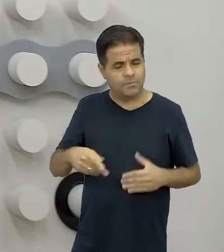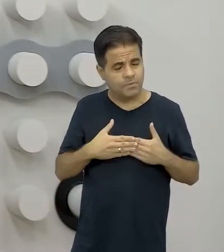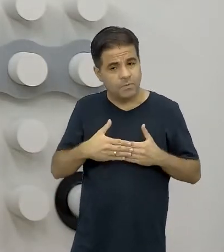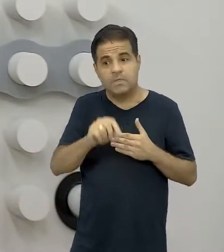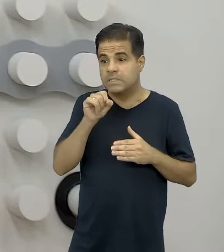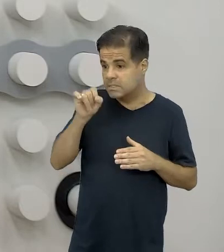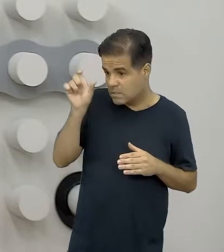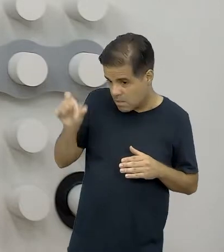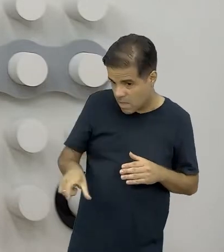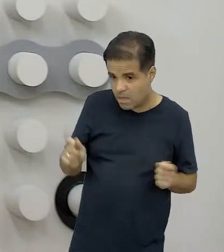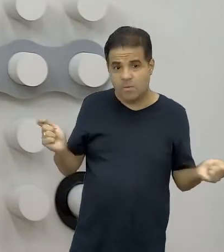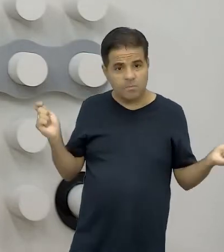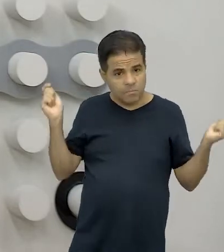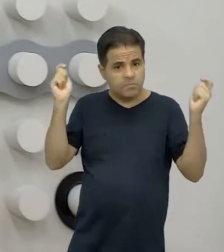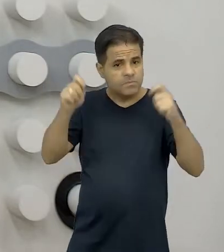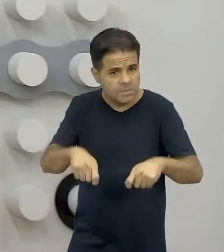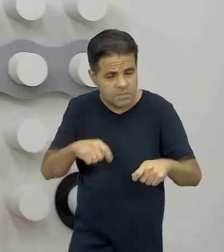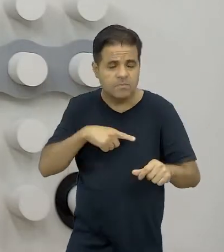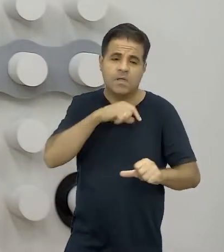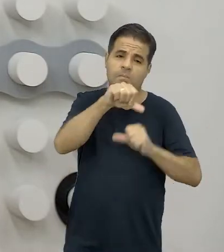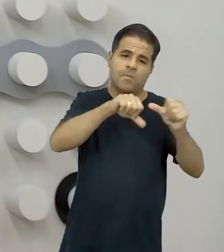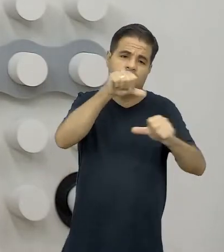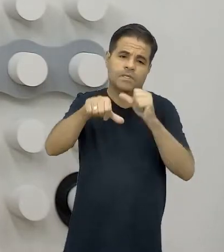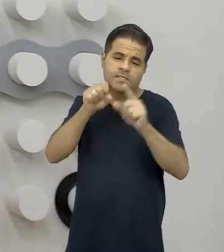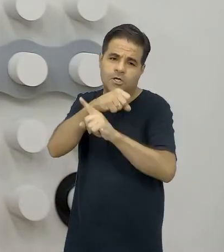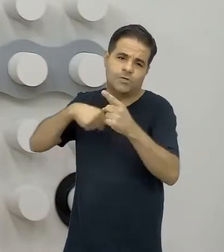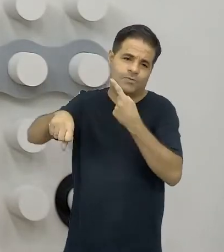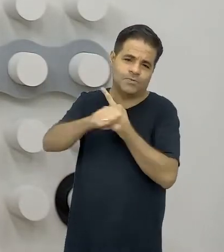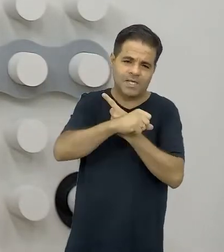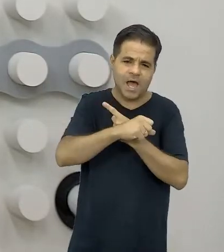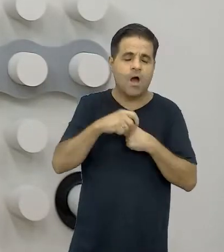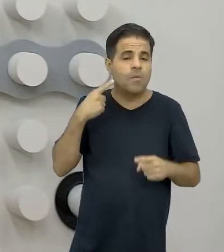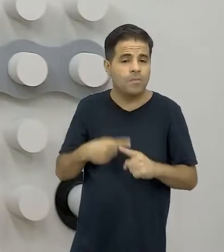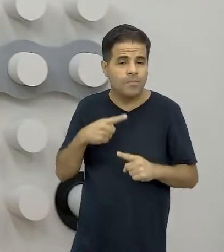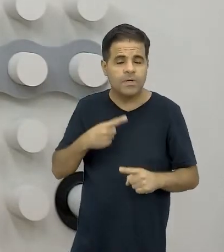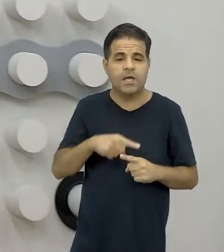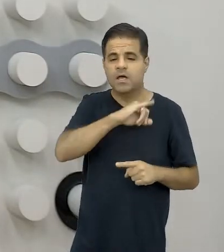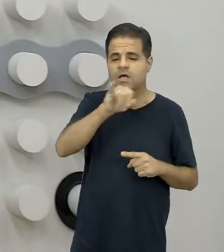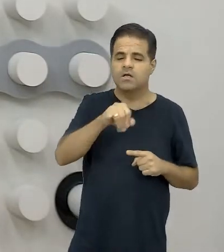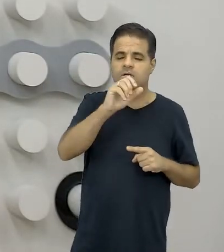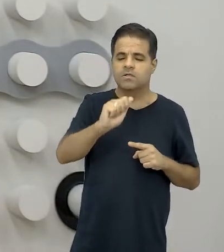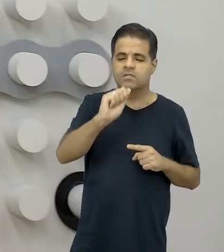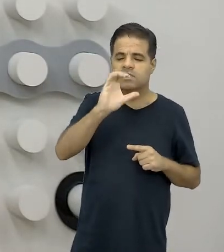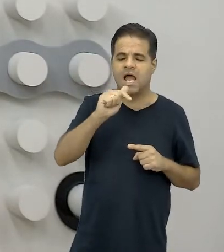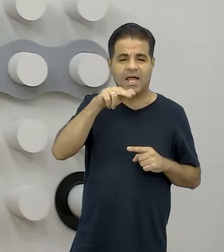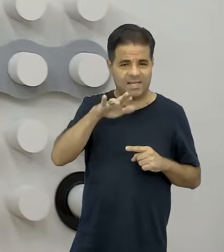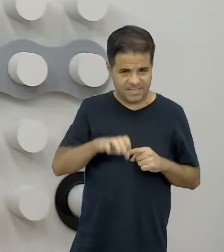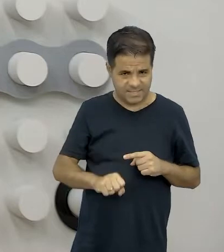e se é possível haver uma mudança social, porque o Jacques Rancière, né,